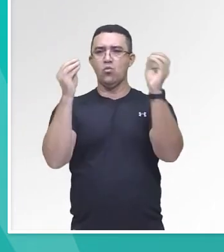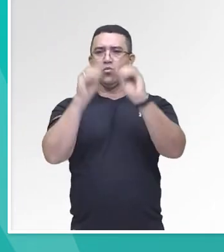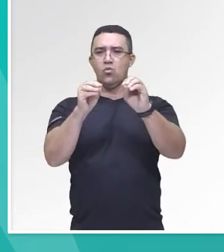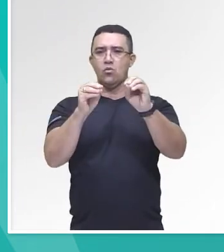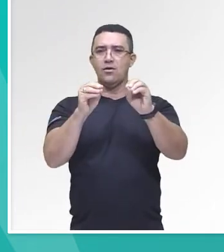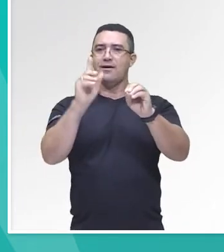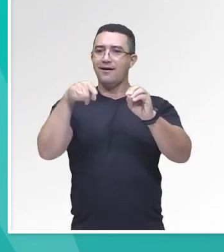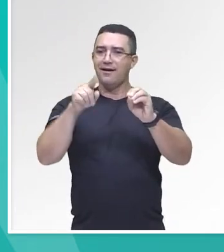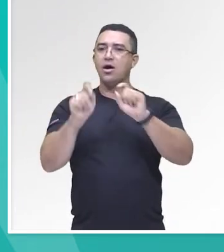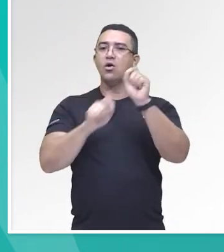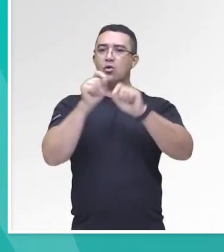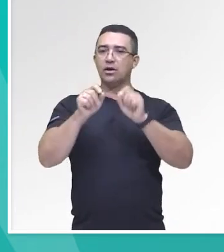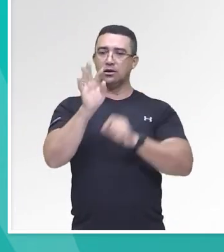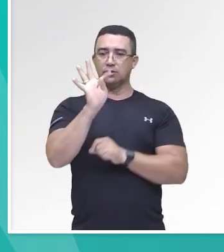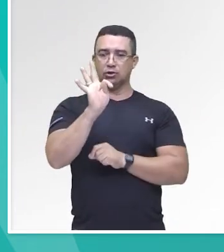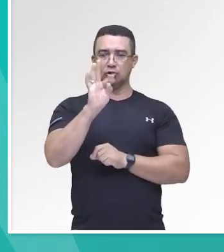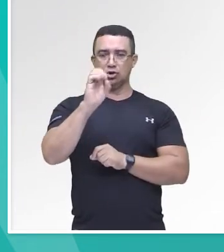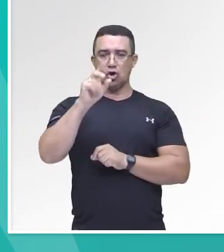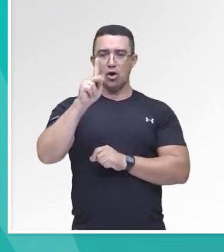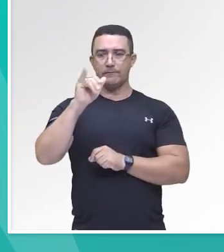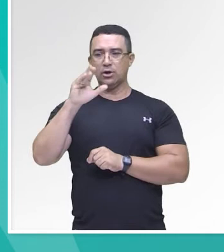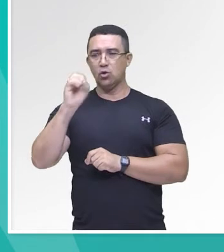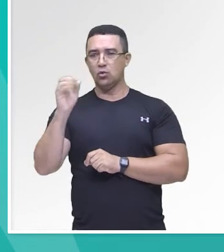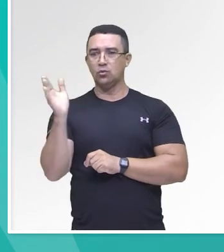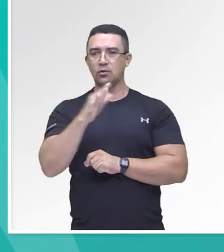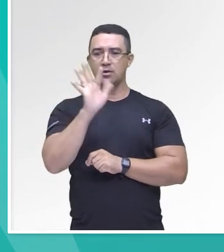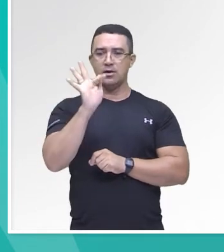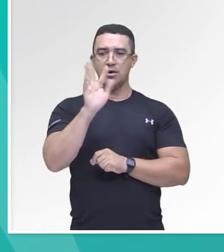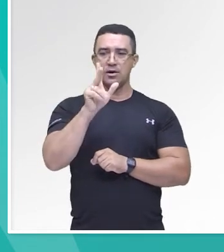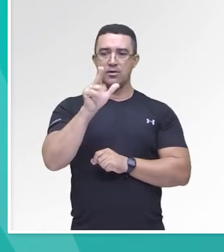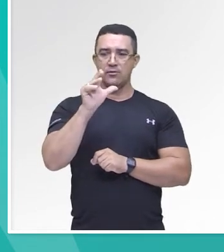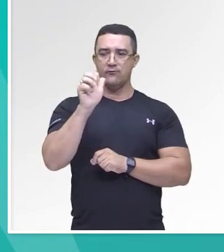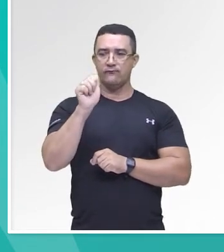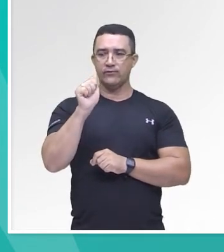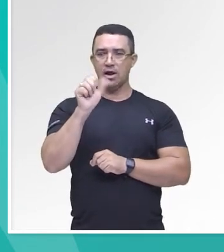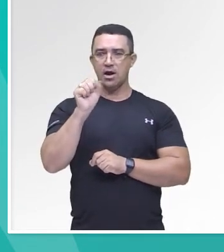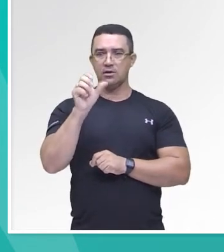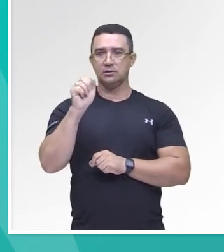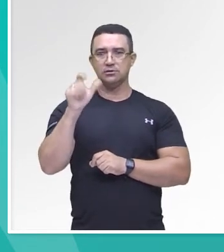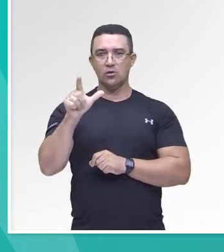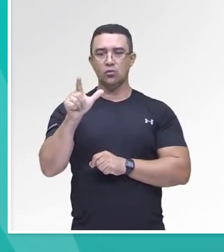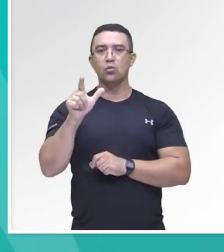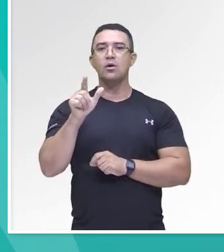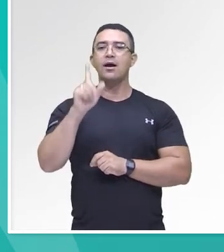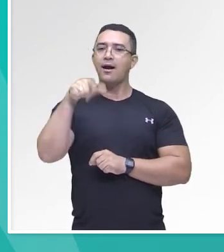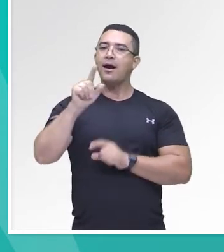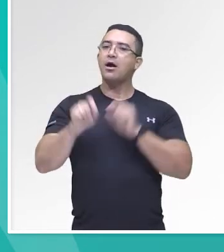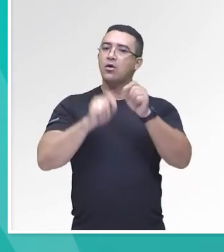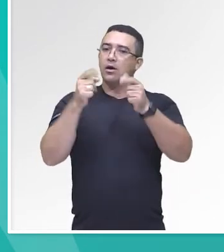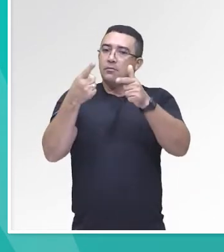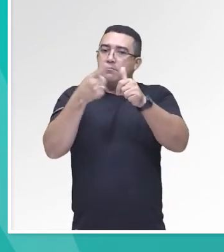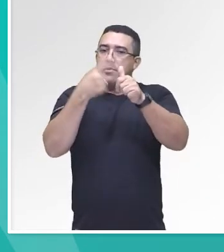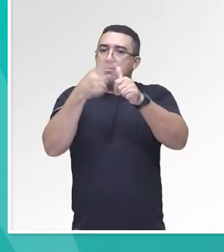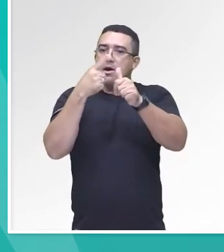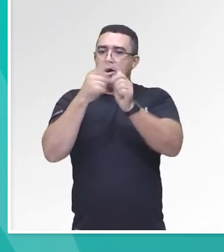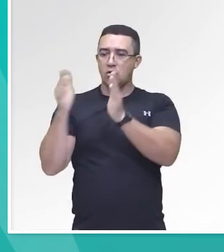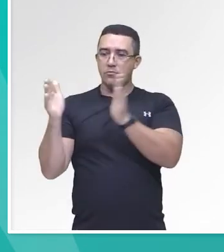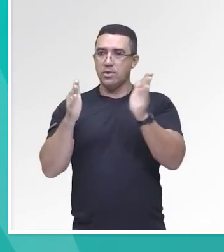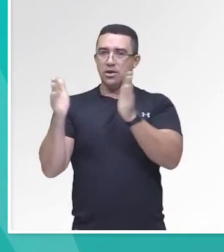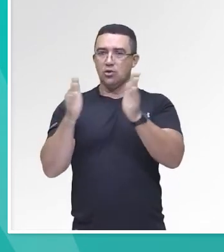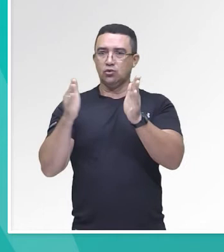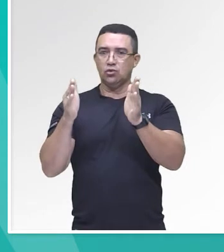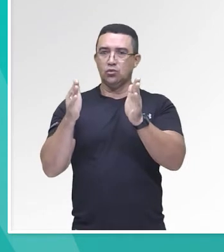chama de tópico frasal. E este tópico frasal, normalmente, é o primeiro período do teu